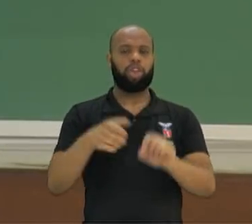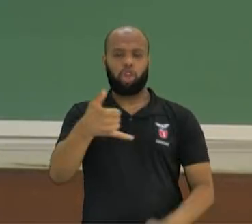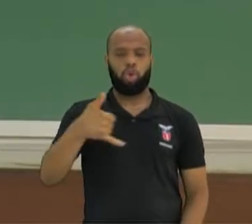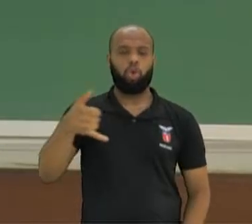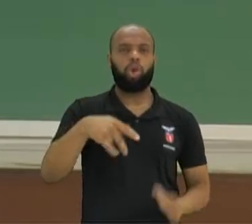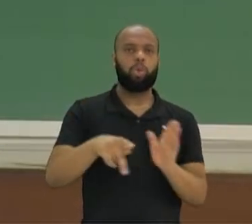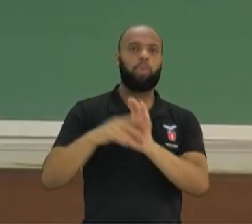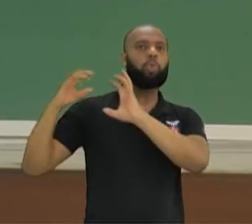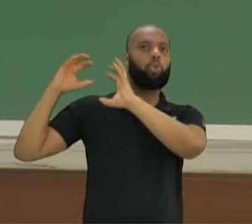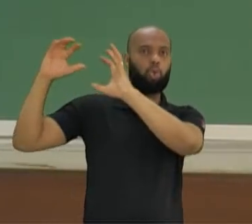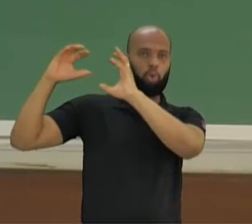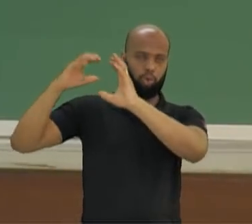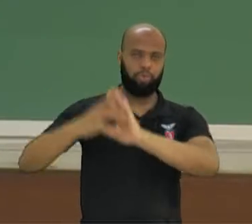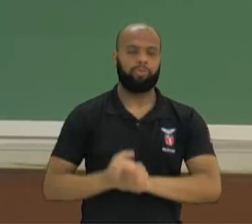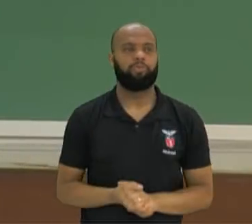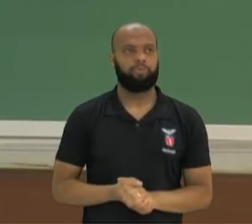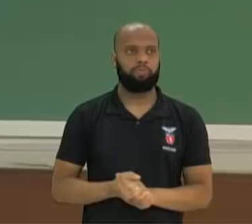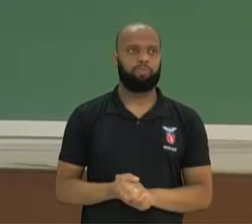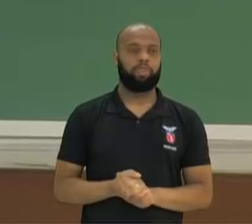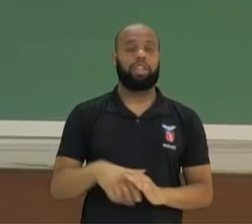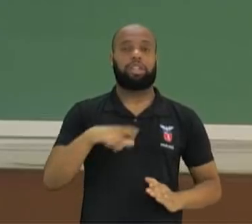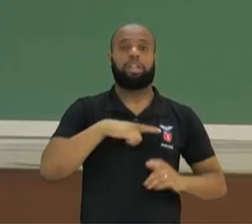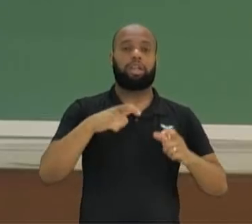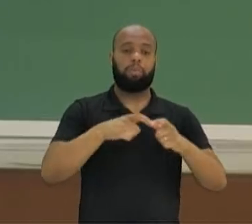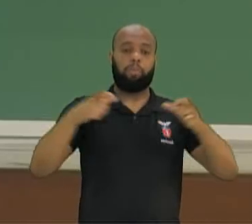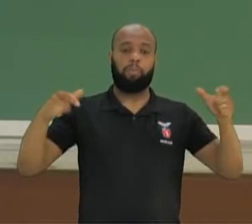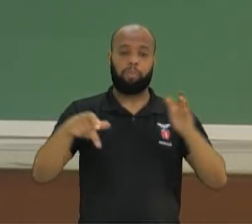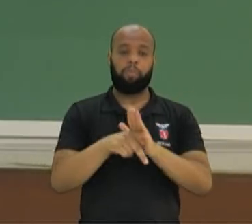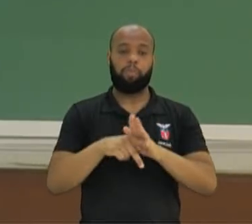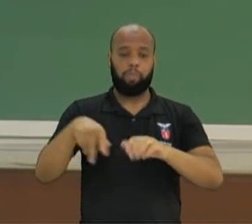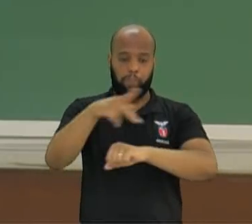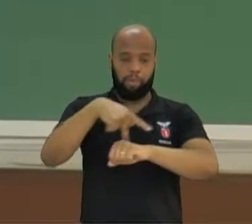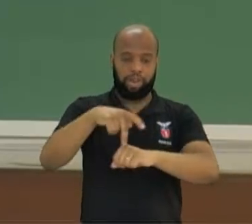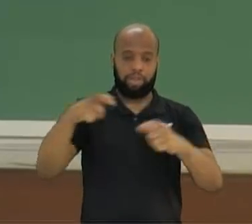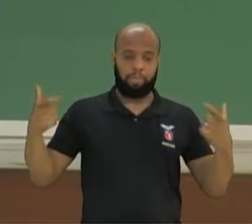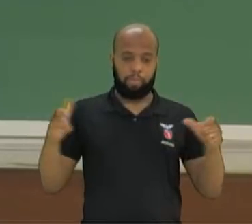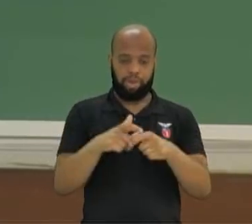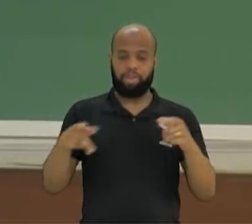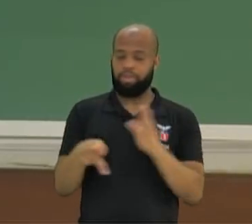se extrai um óleo. Né, quase a maioria dos pequenos países da Oceania